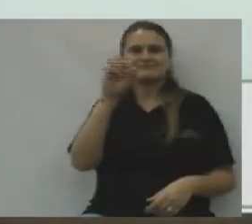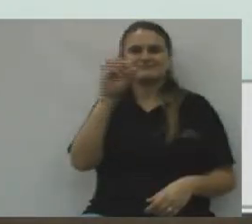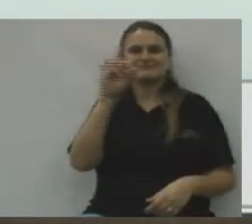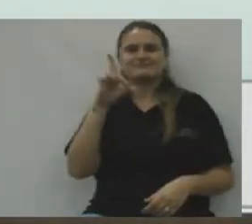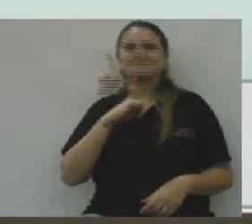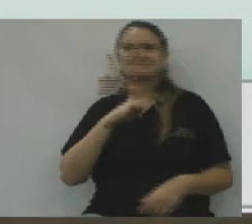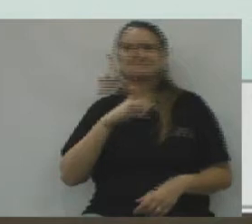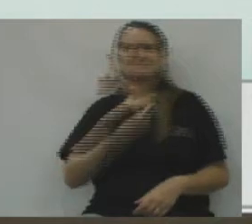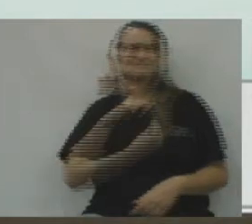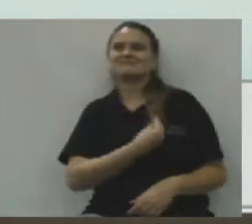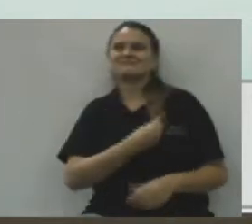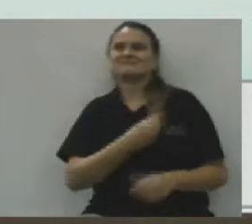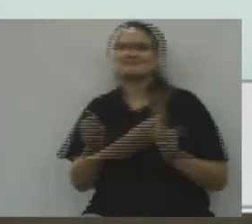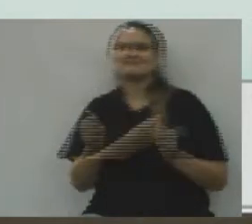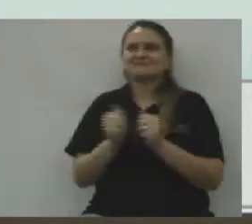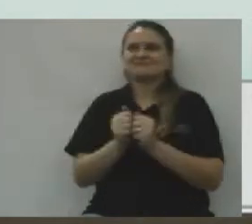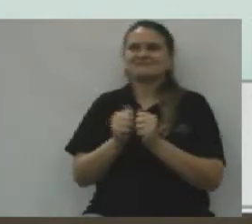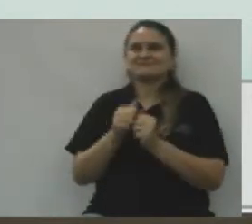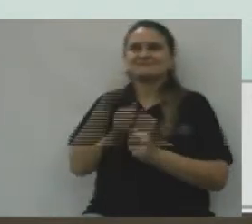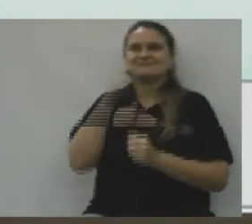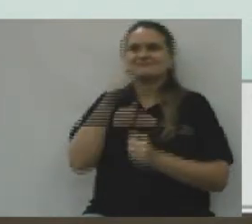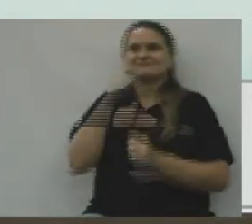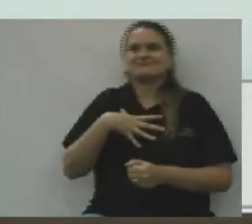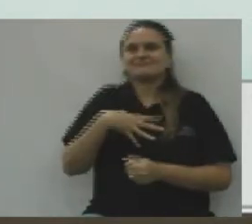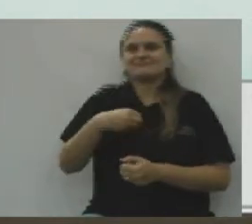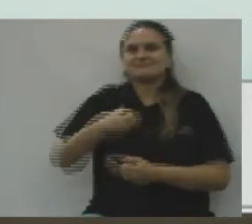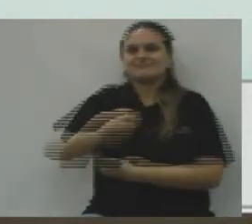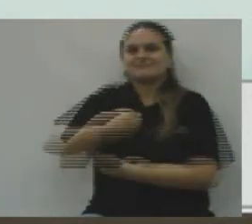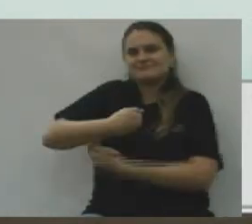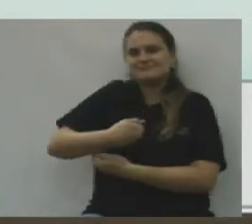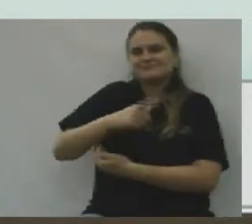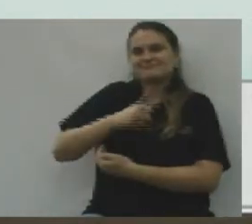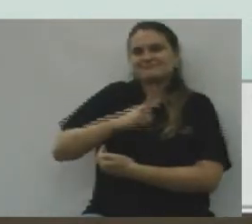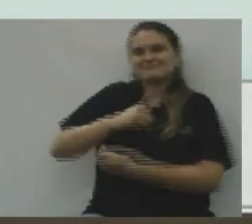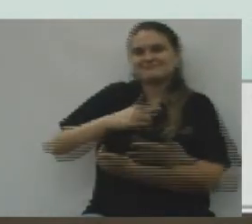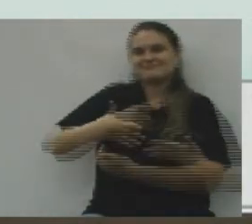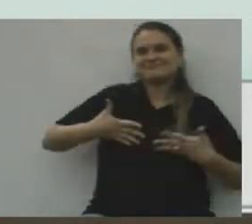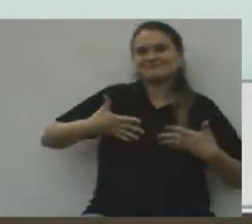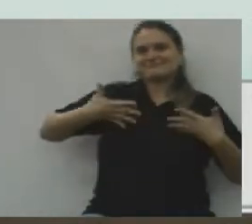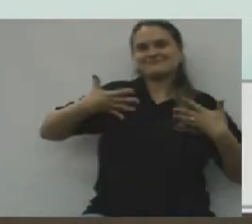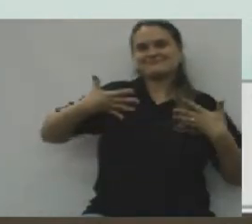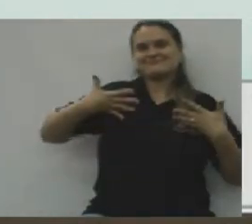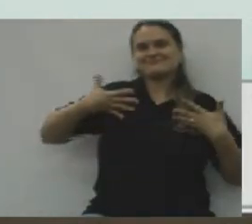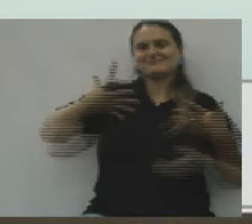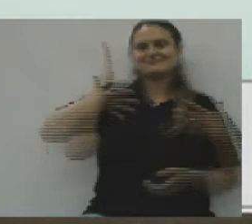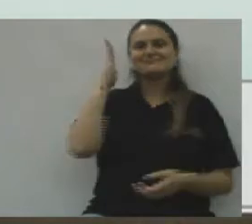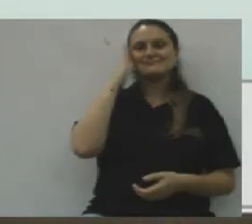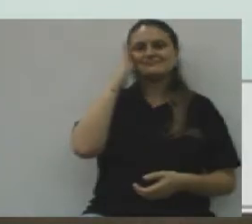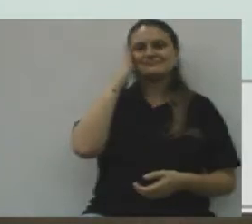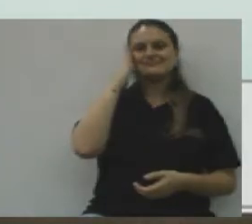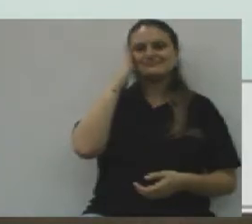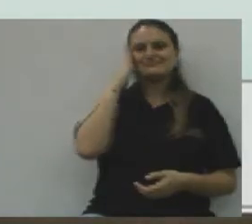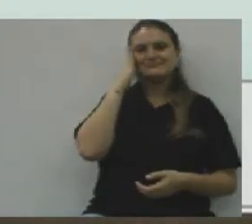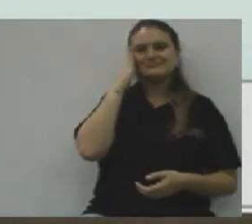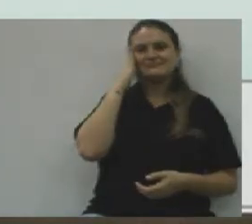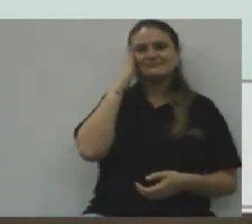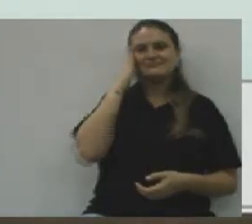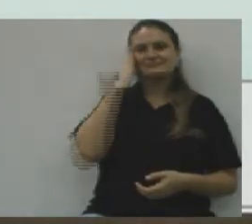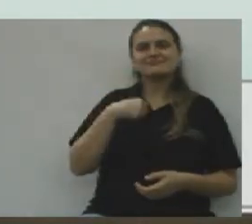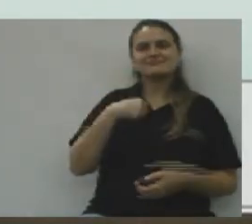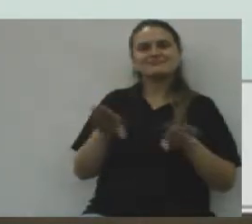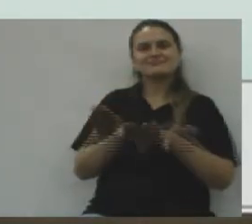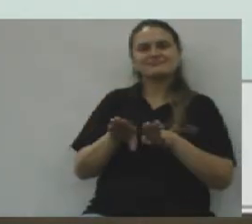ela está com a filhinha dela agora no colo. Então, é uma alegria muito grande de saber que eu também faço parte